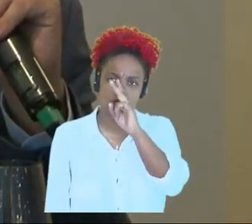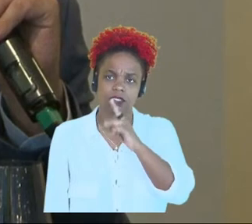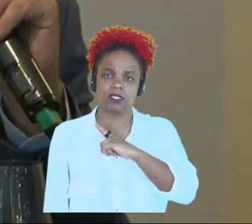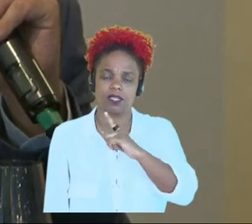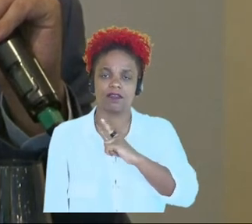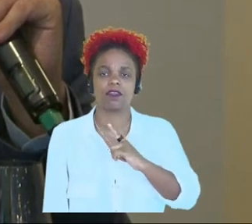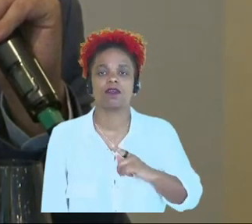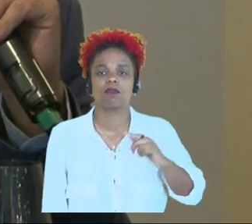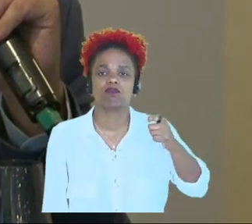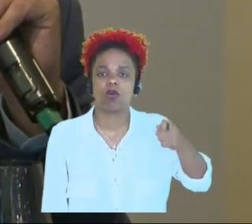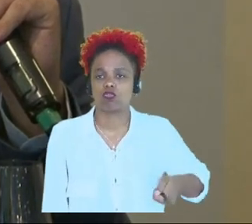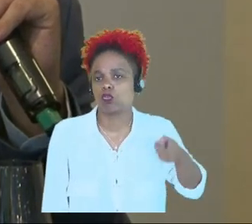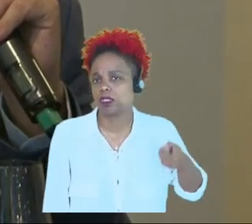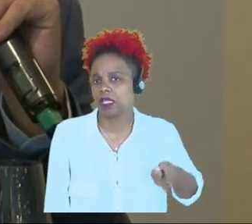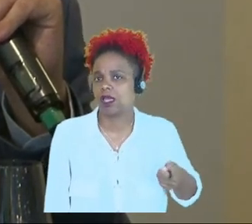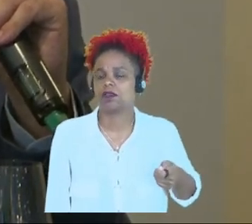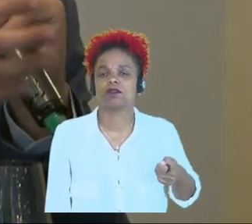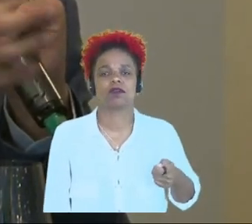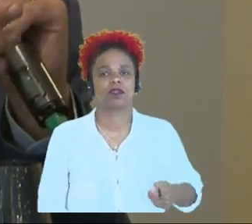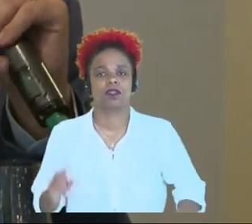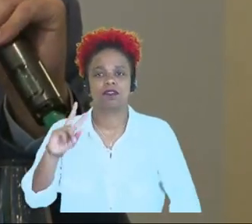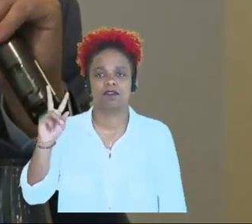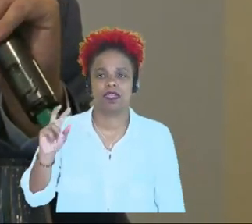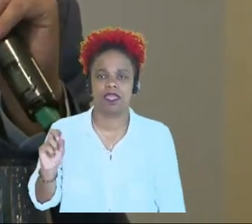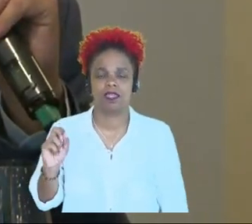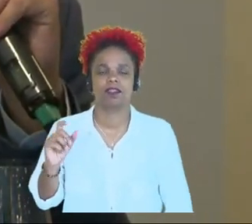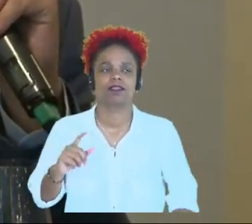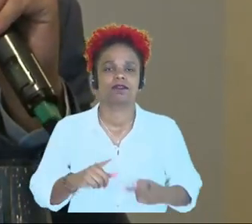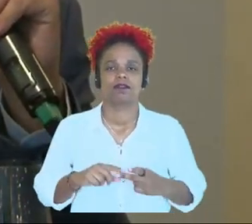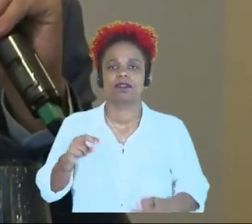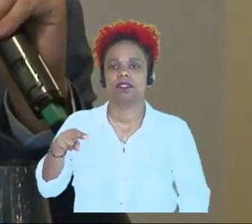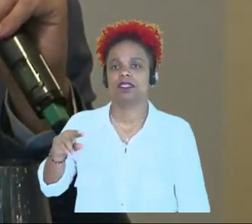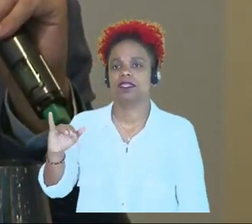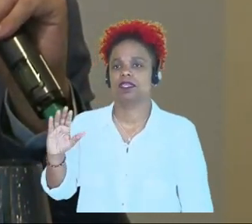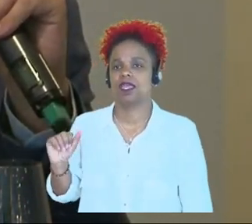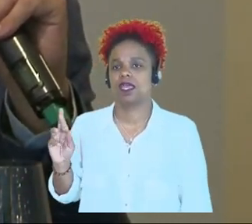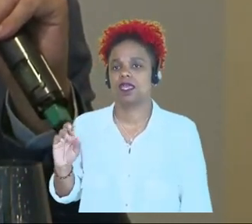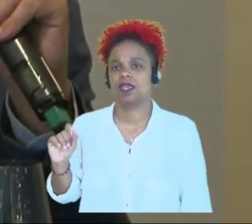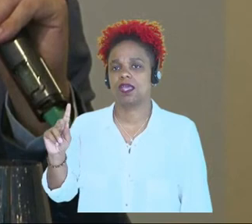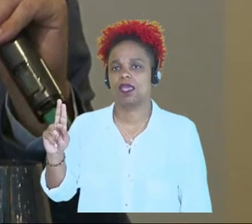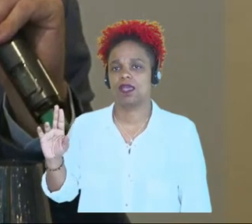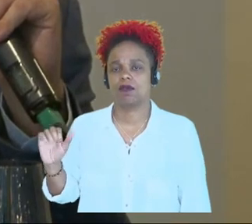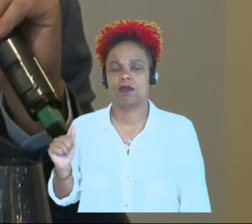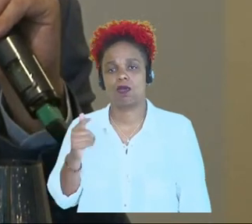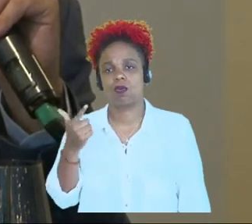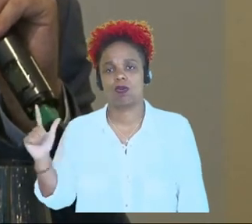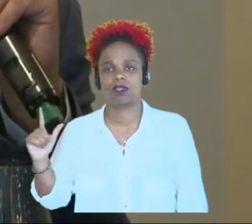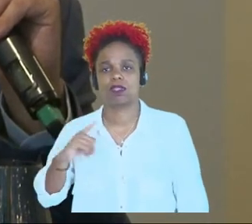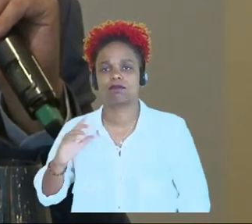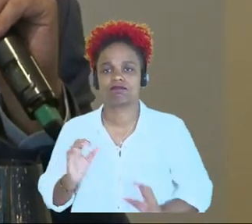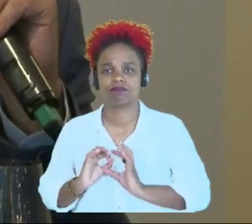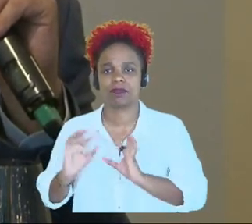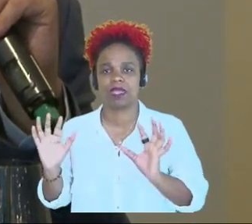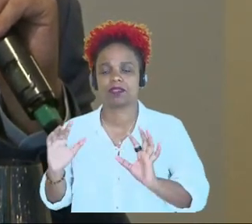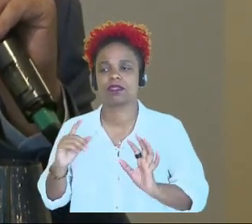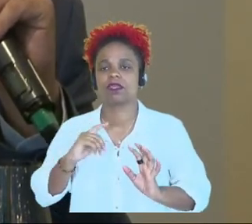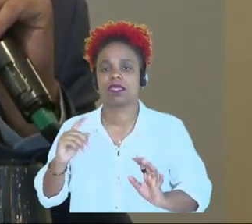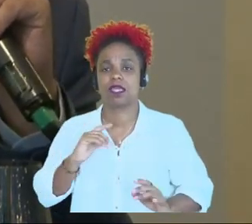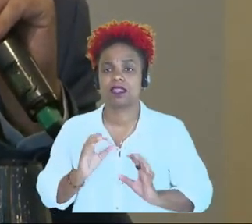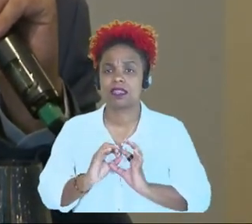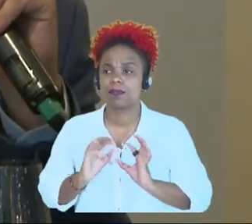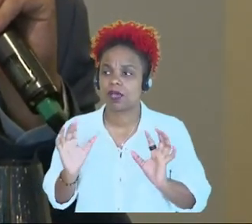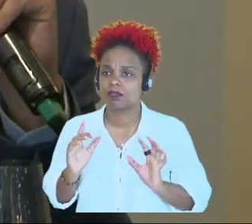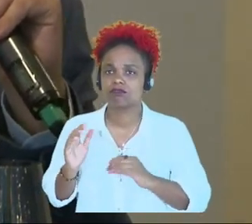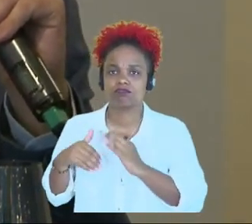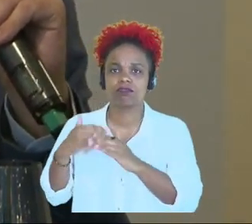divide de um lado autoritário, a Venezuela, a Nicarágua, se quiserem, e de um lado progressista democrático, que é o Chile e a Colômbia. E eu não tenho